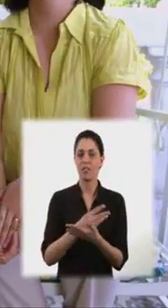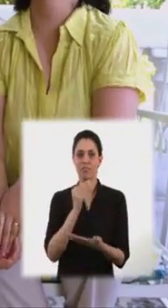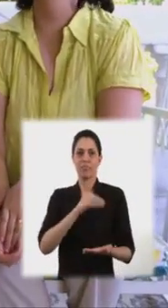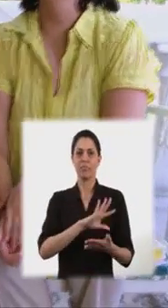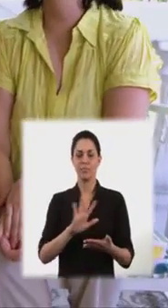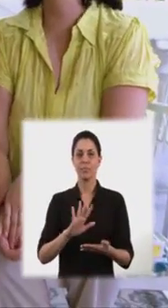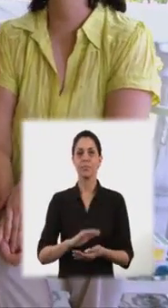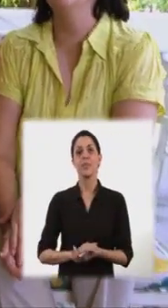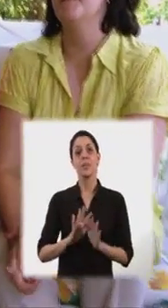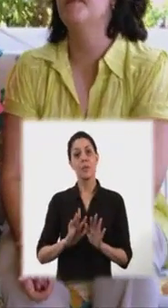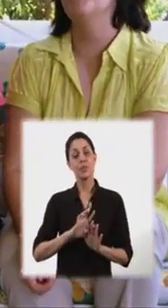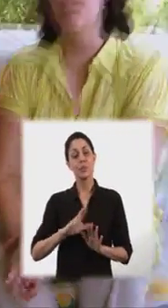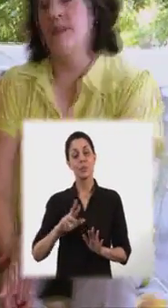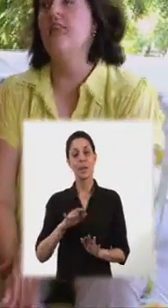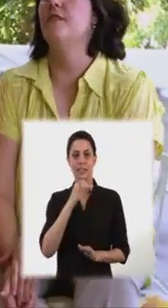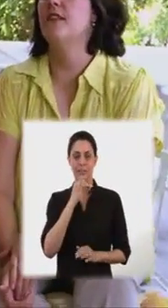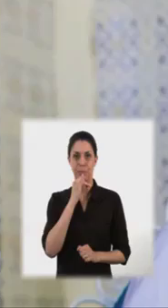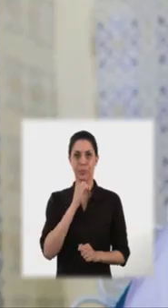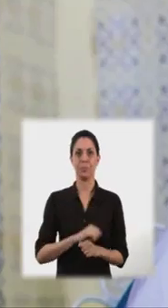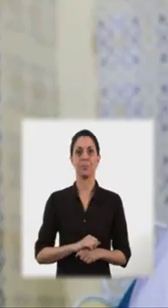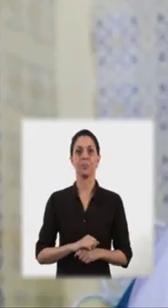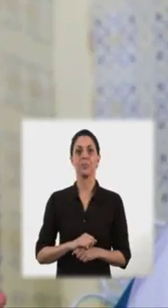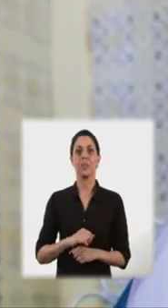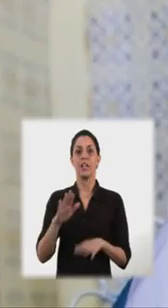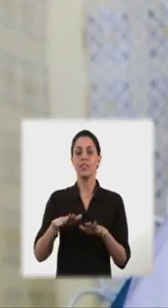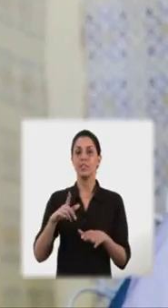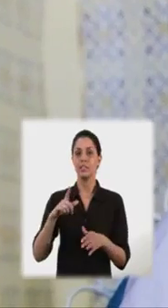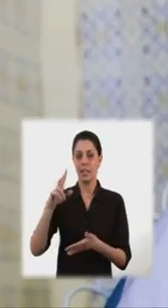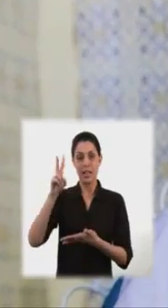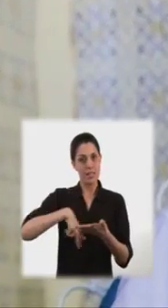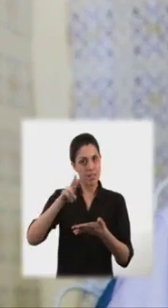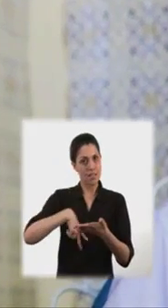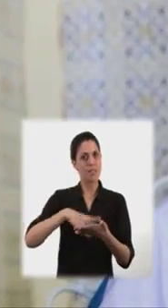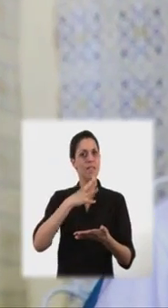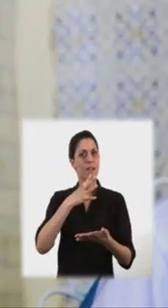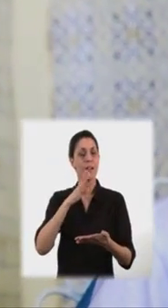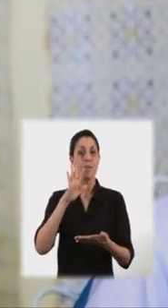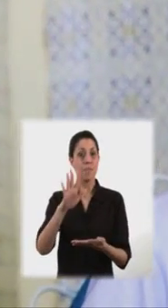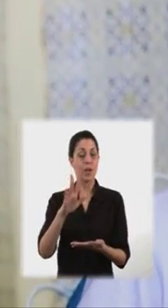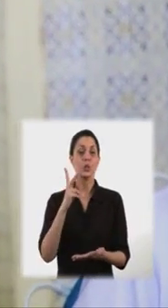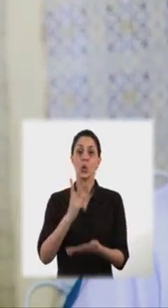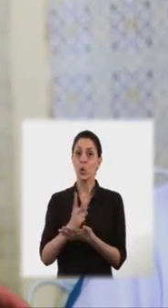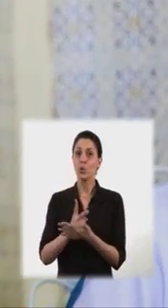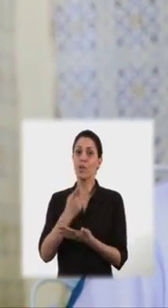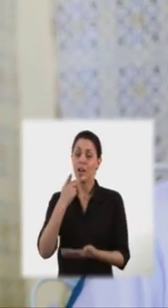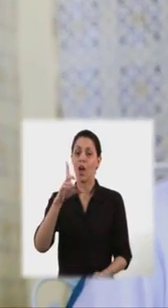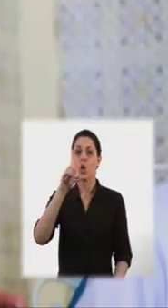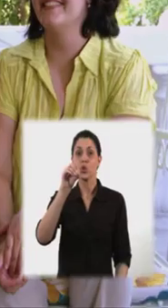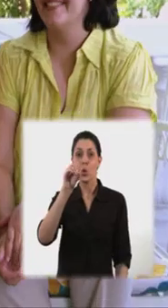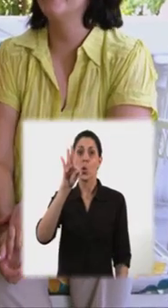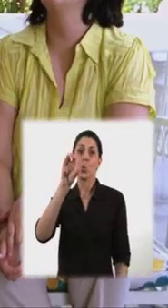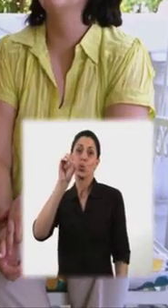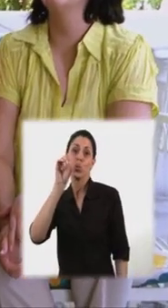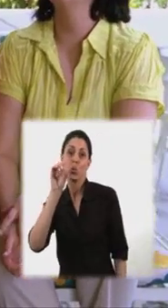Tratativo do Assaré era um exemplo, né? Assim, ele tinha um linguagem, ele lia muito, né? Mas não deixava de dizer doutor